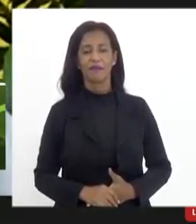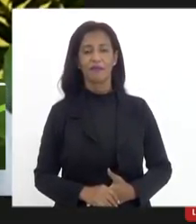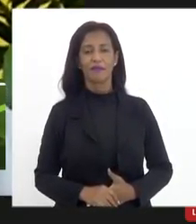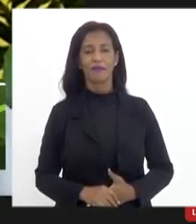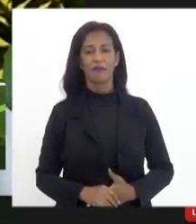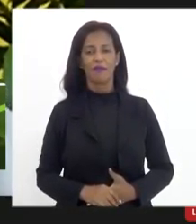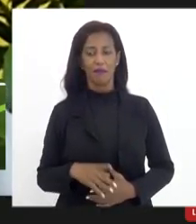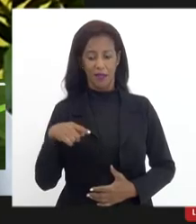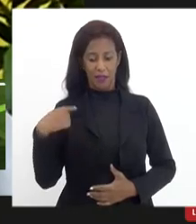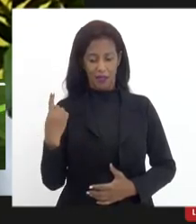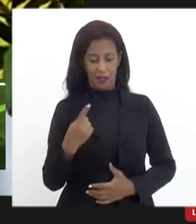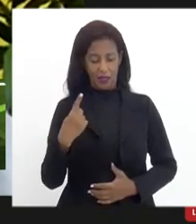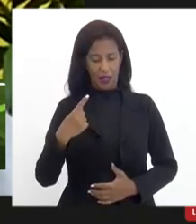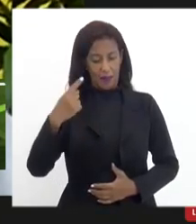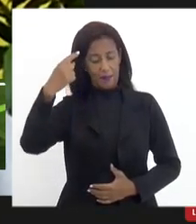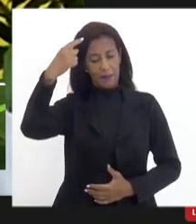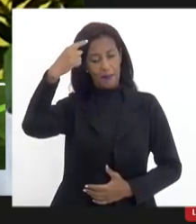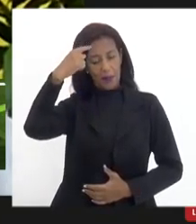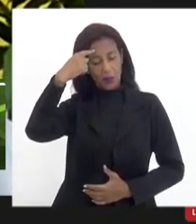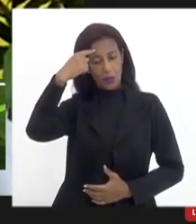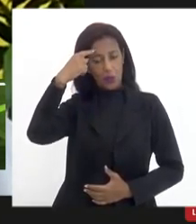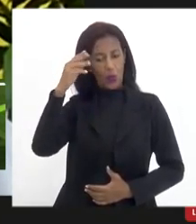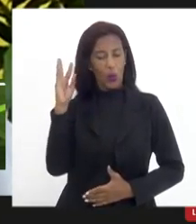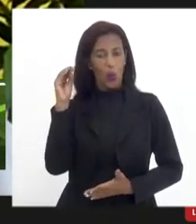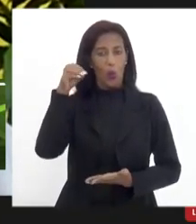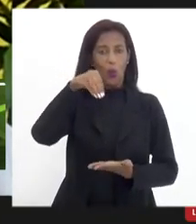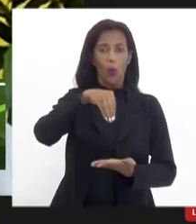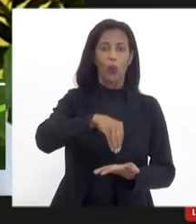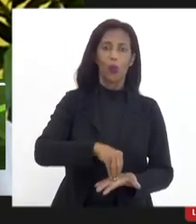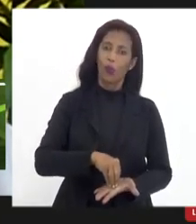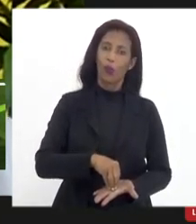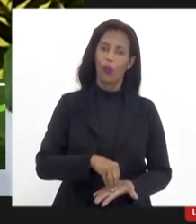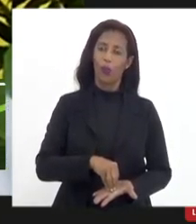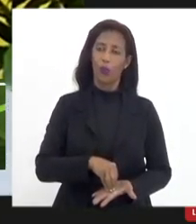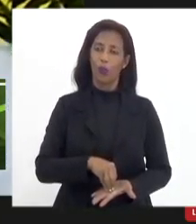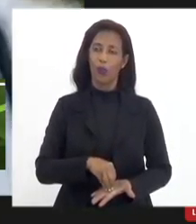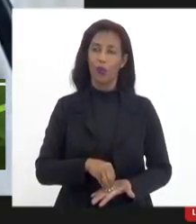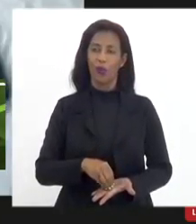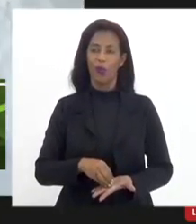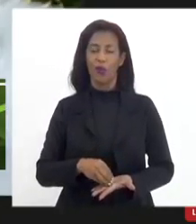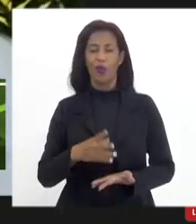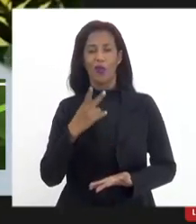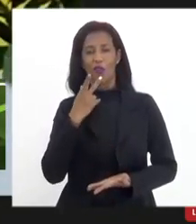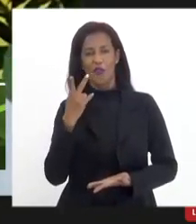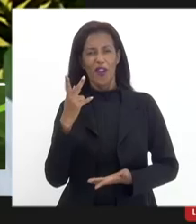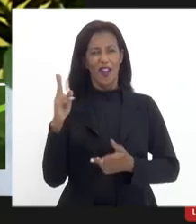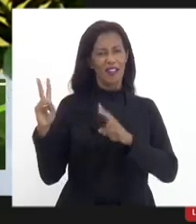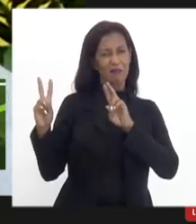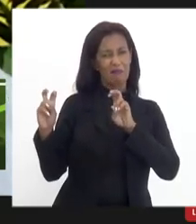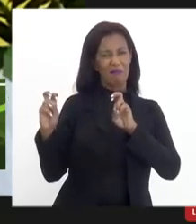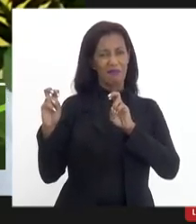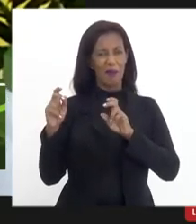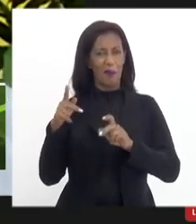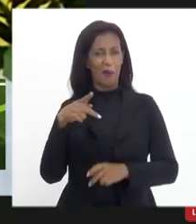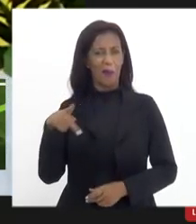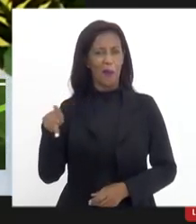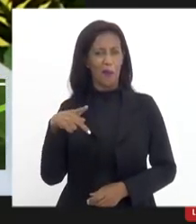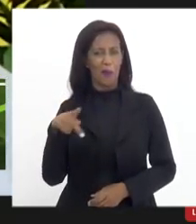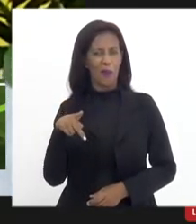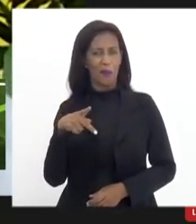e a gente pensou em colocar uma... Eu vou até falar um termo mais popular mesmo, de botar